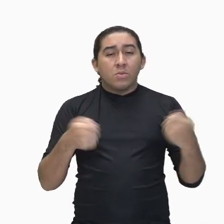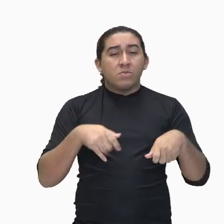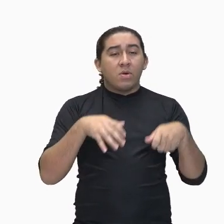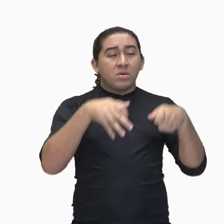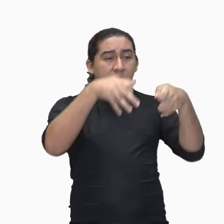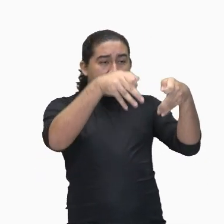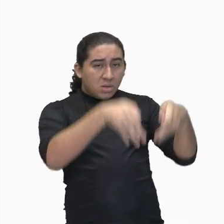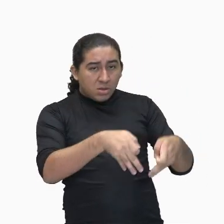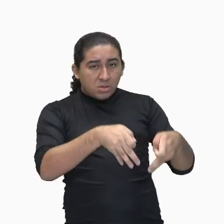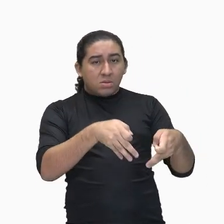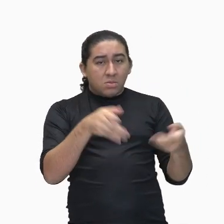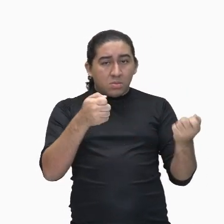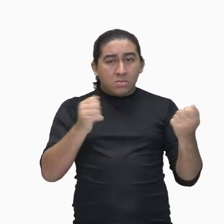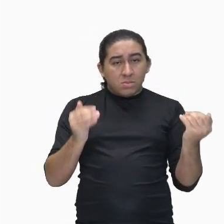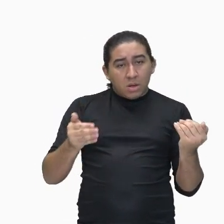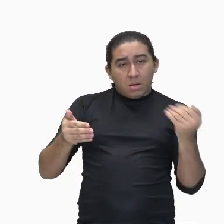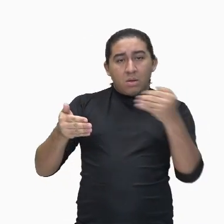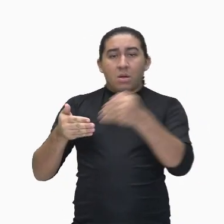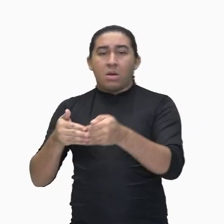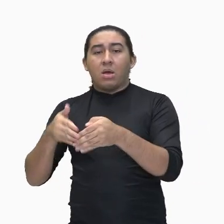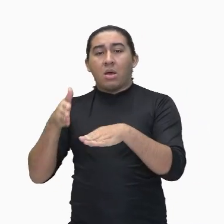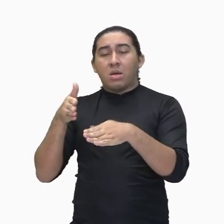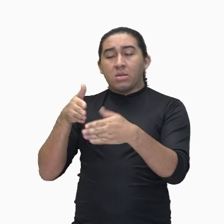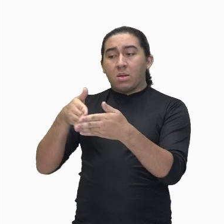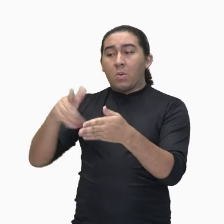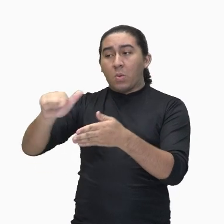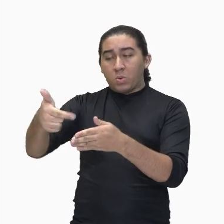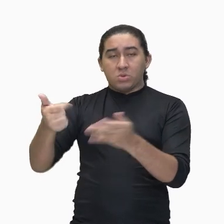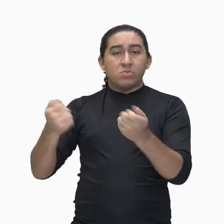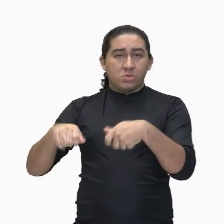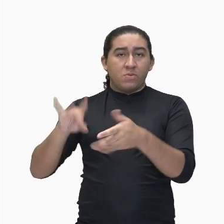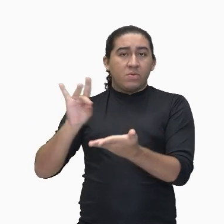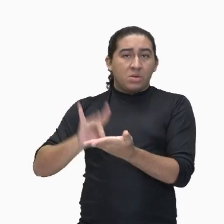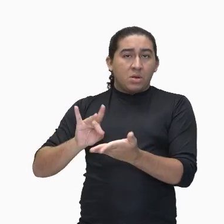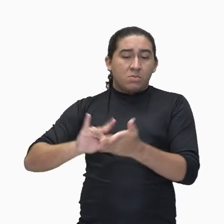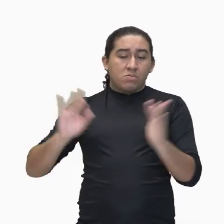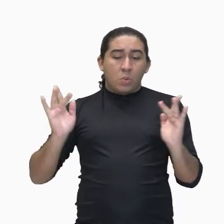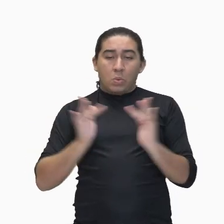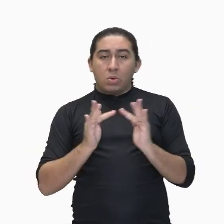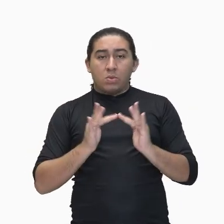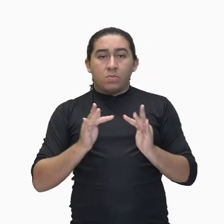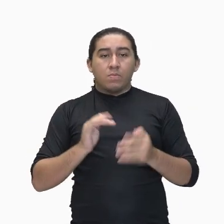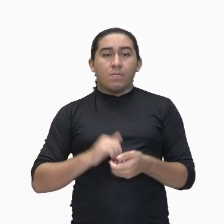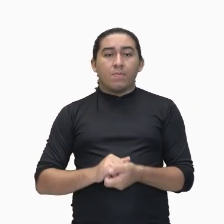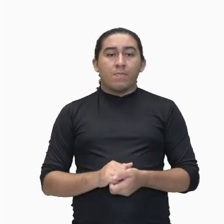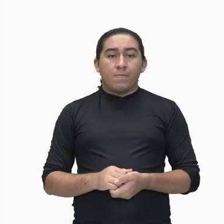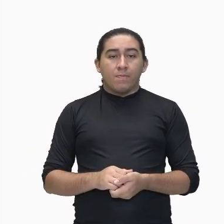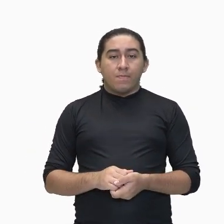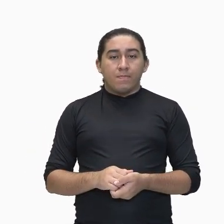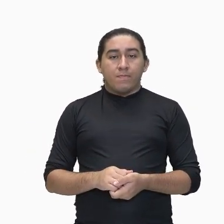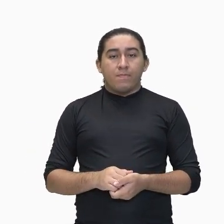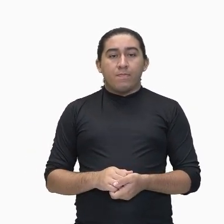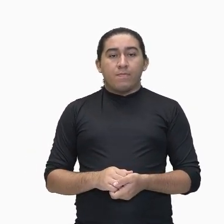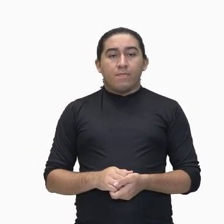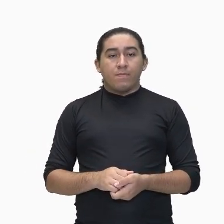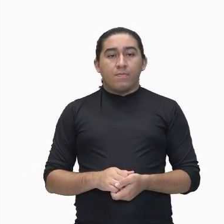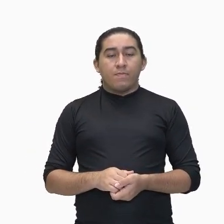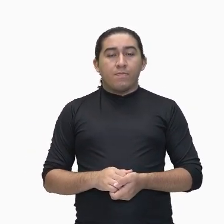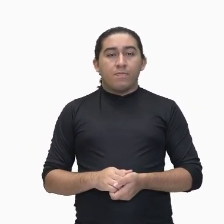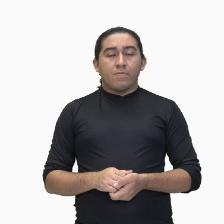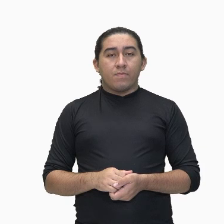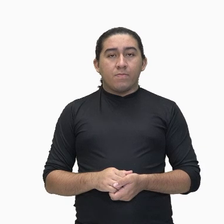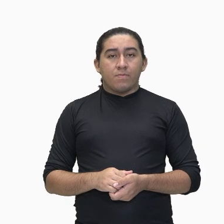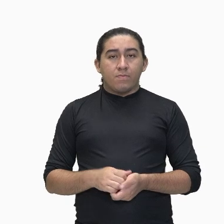verdadeiras para chegar a outras também verdadeiras, e que dependem necessariamente das